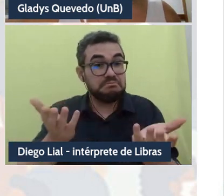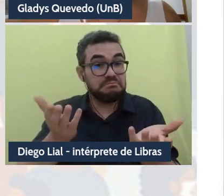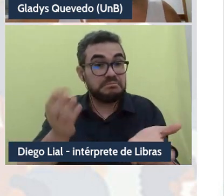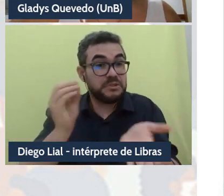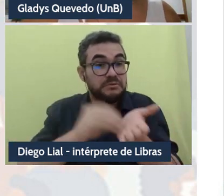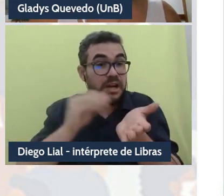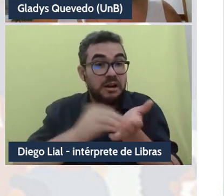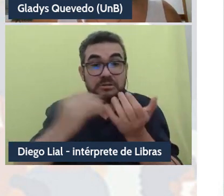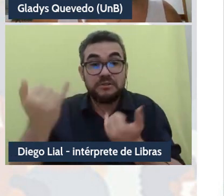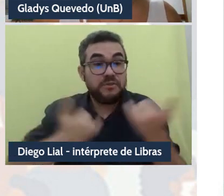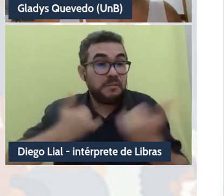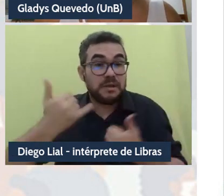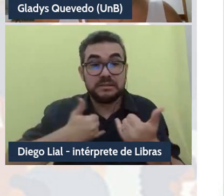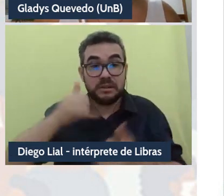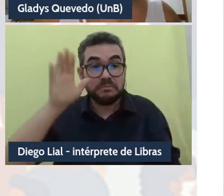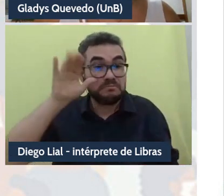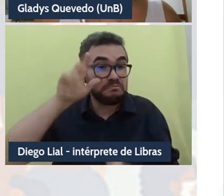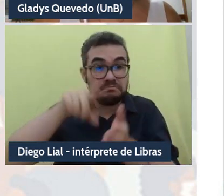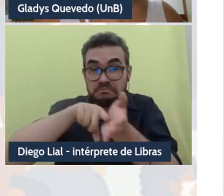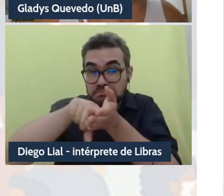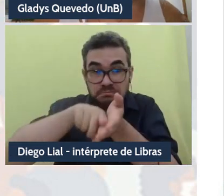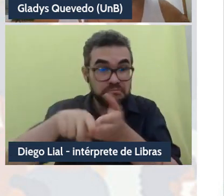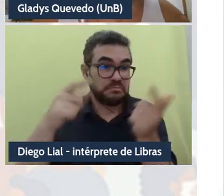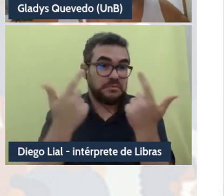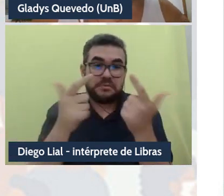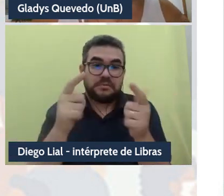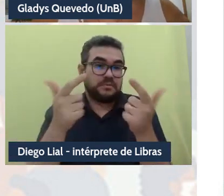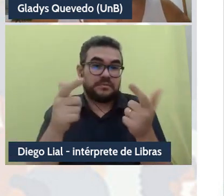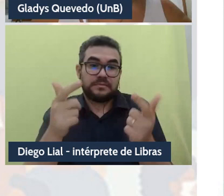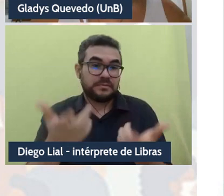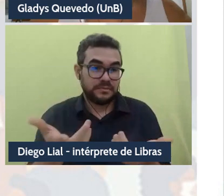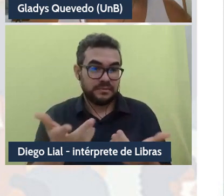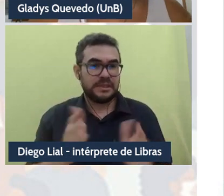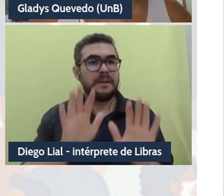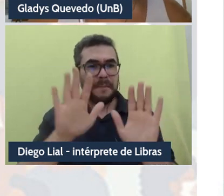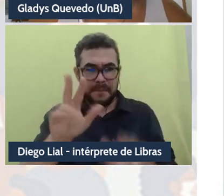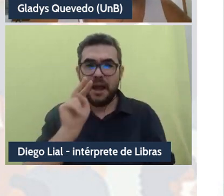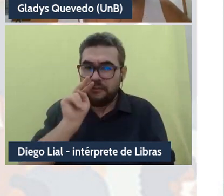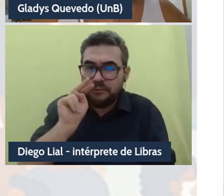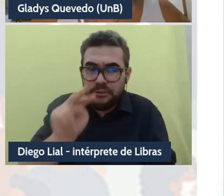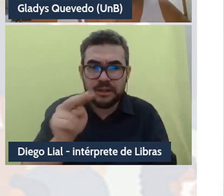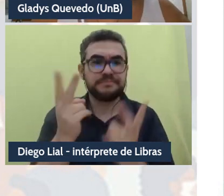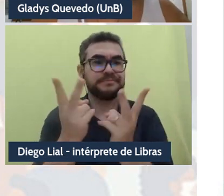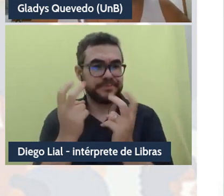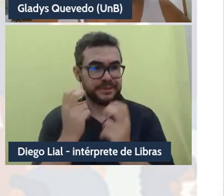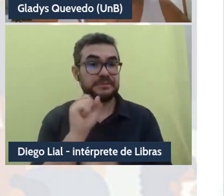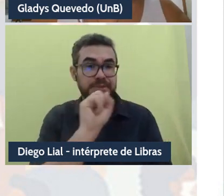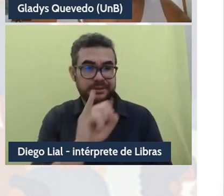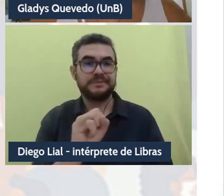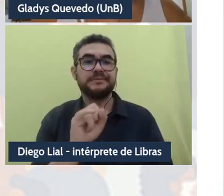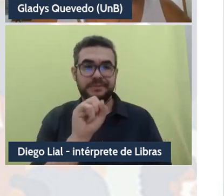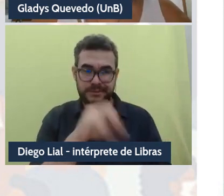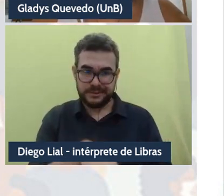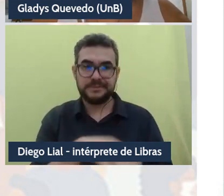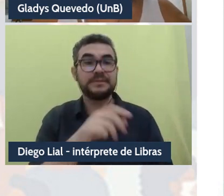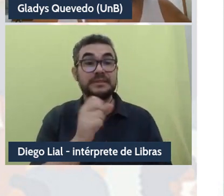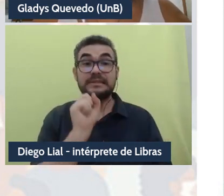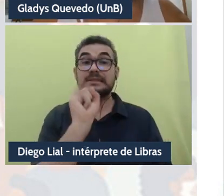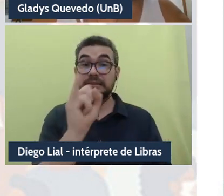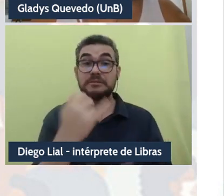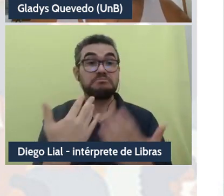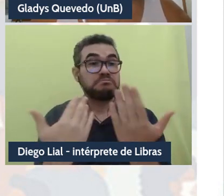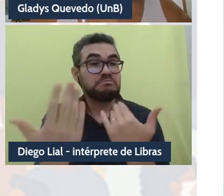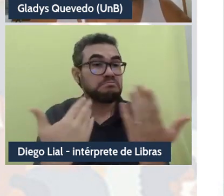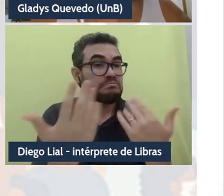dessa. Né? Mas, de qualquer forma, é observável, se você conversar com professores, que o gênero passou a fazer